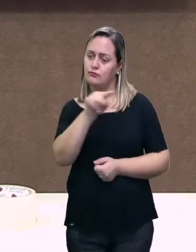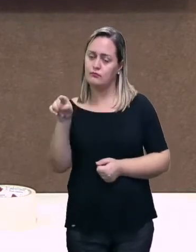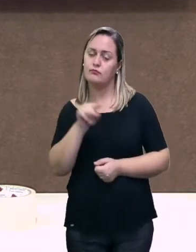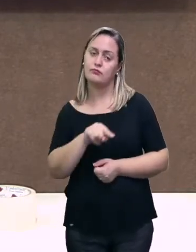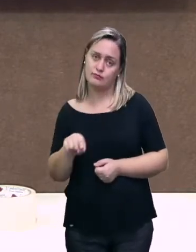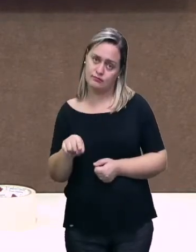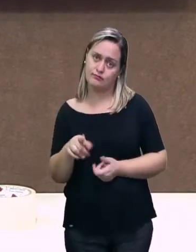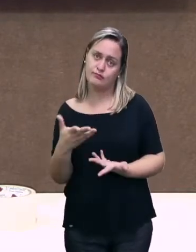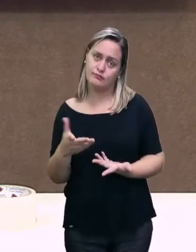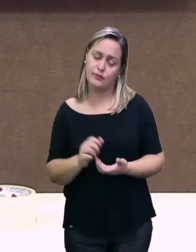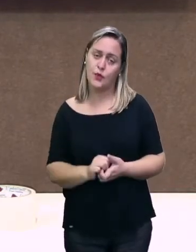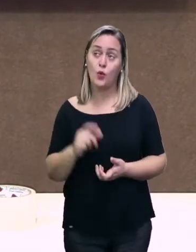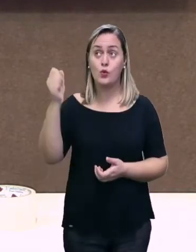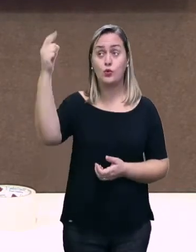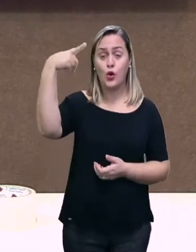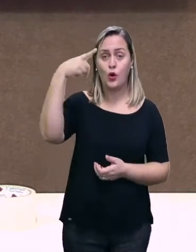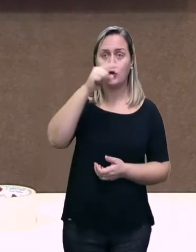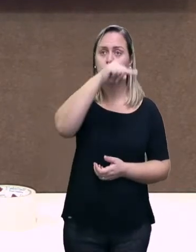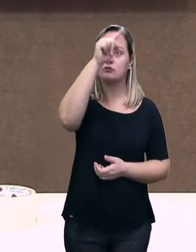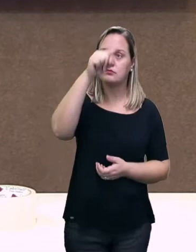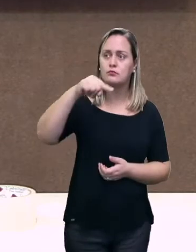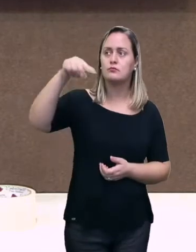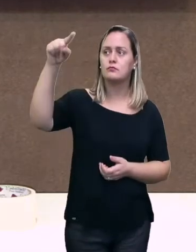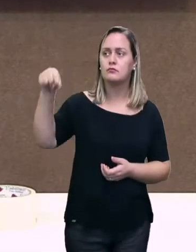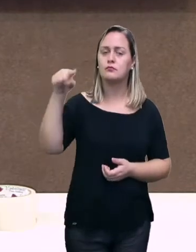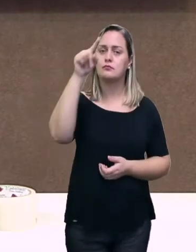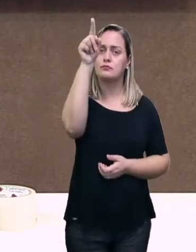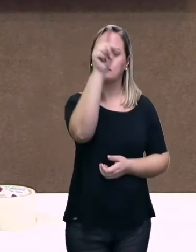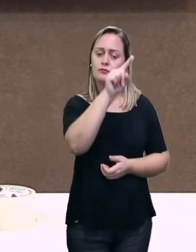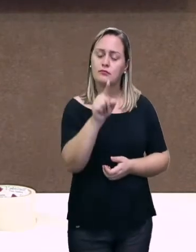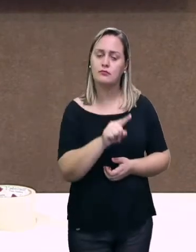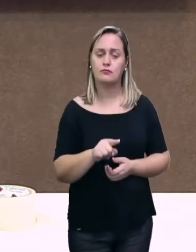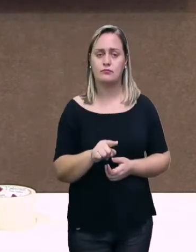vou recortar agora pela marcação.